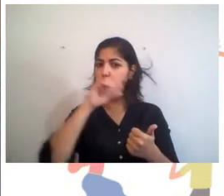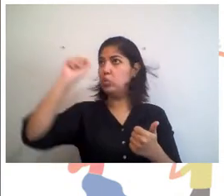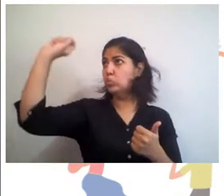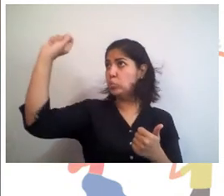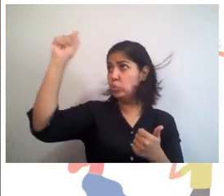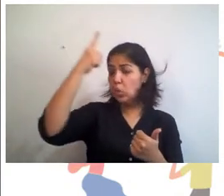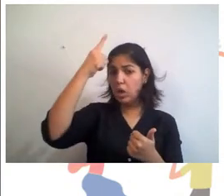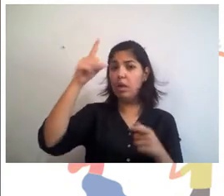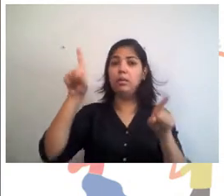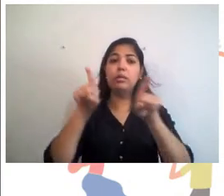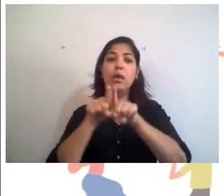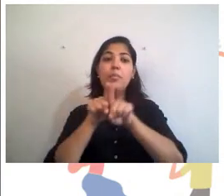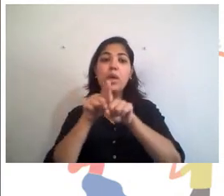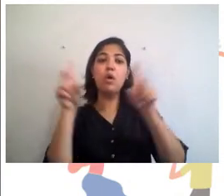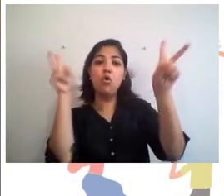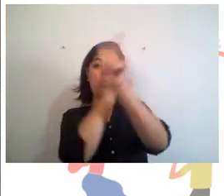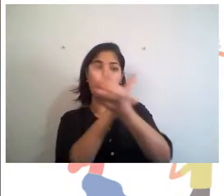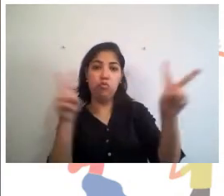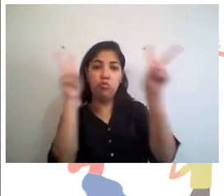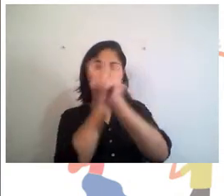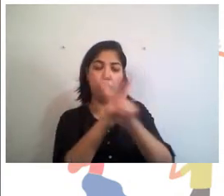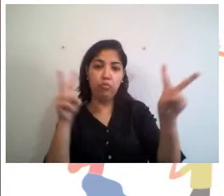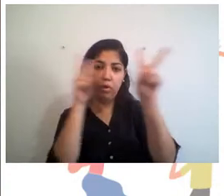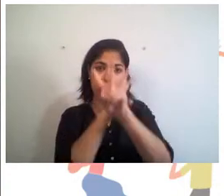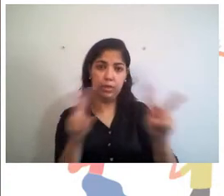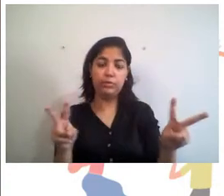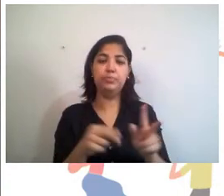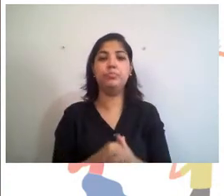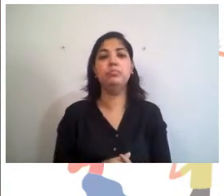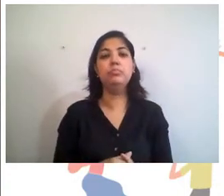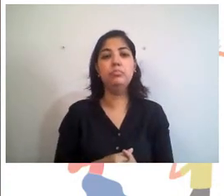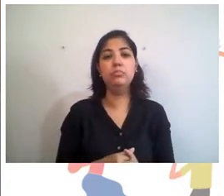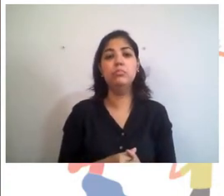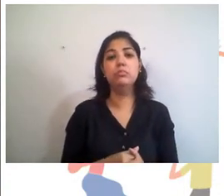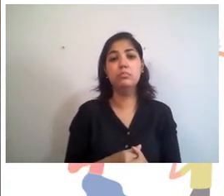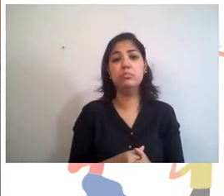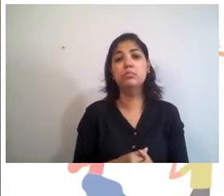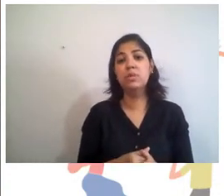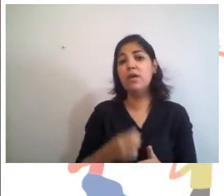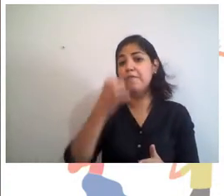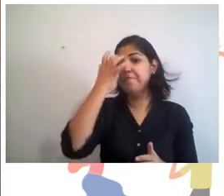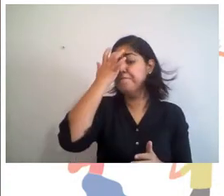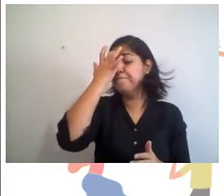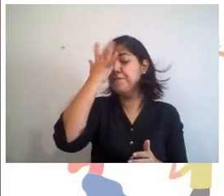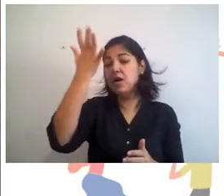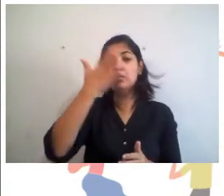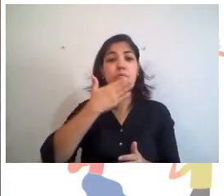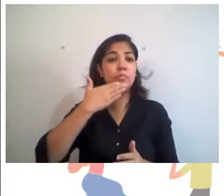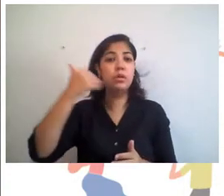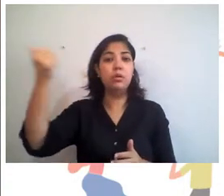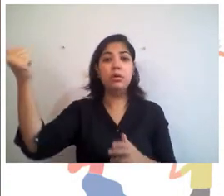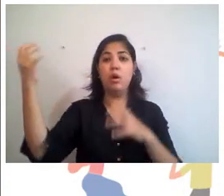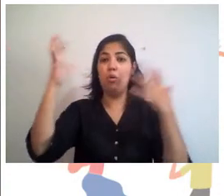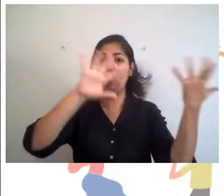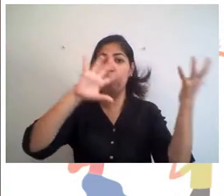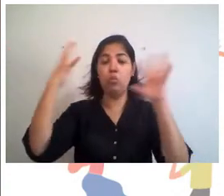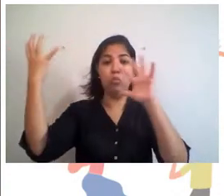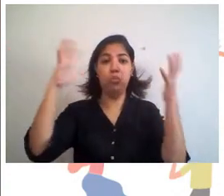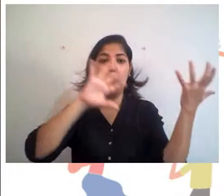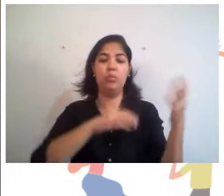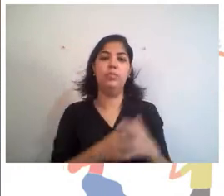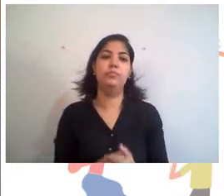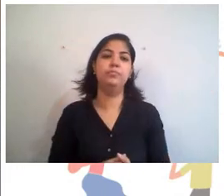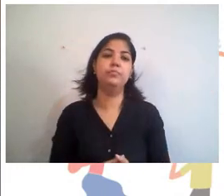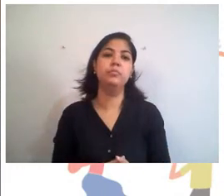você substituir esta fonte de geração de gás de efeito estufa. Outros setores, como por exemplo o setor